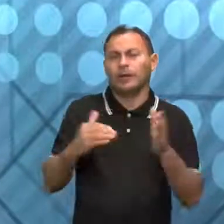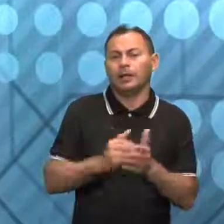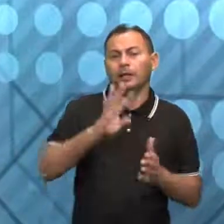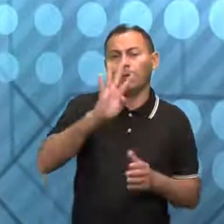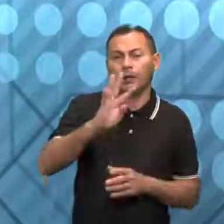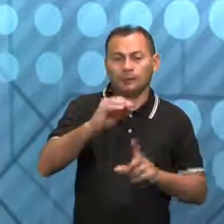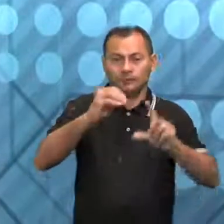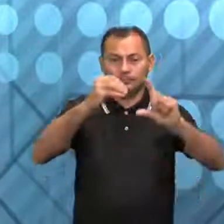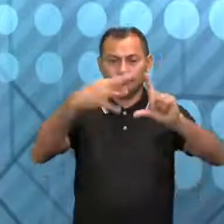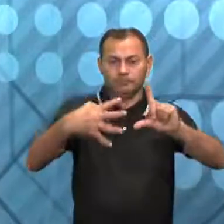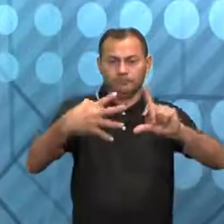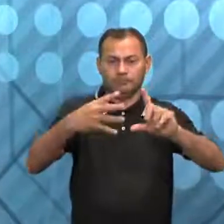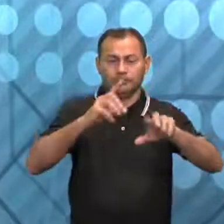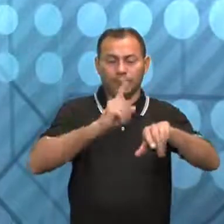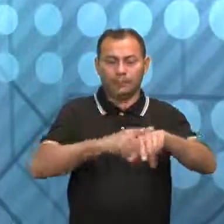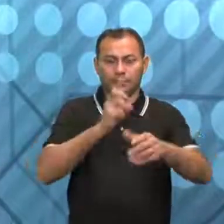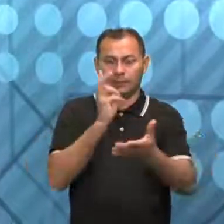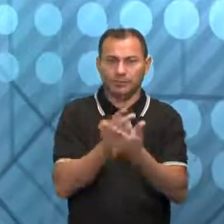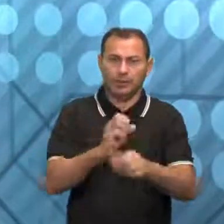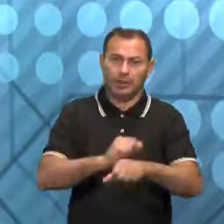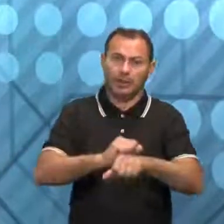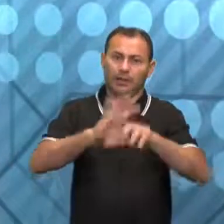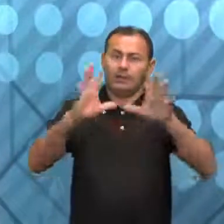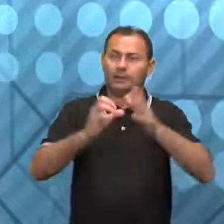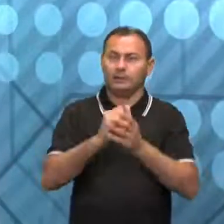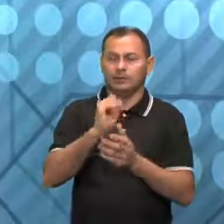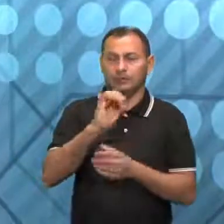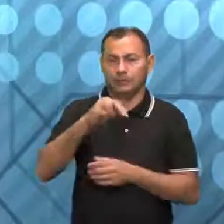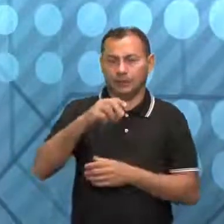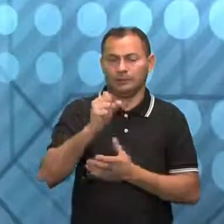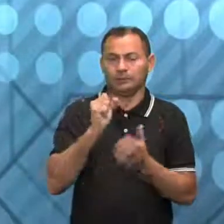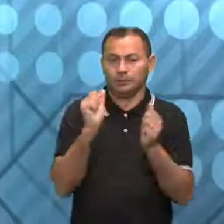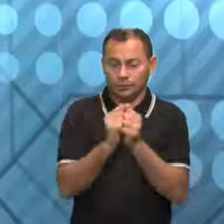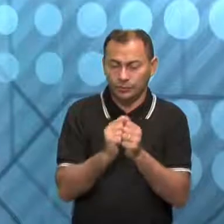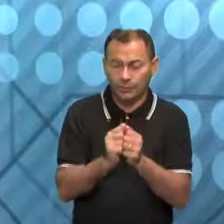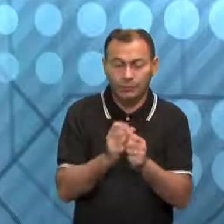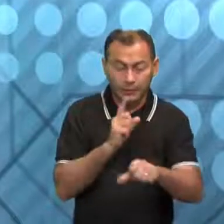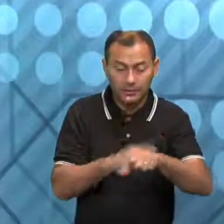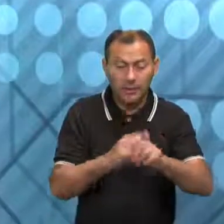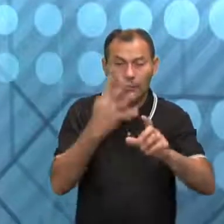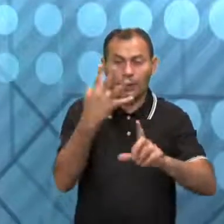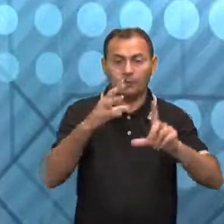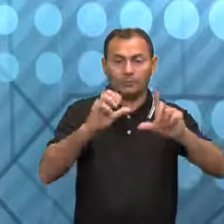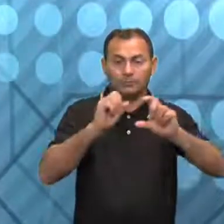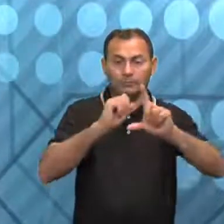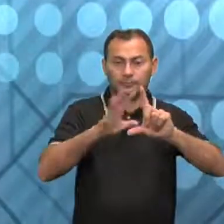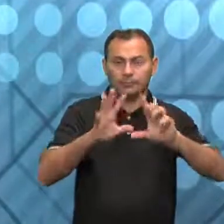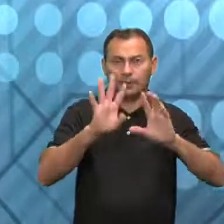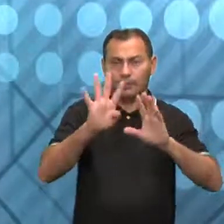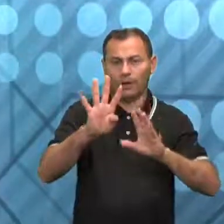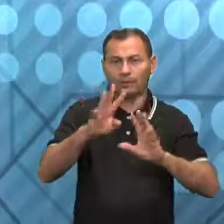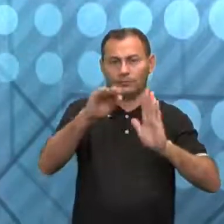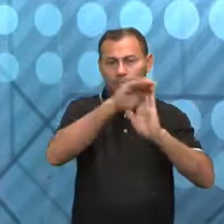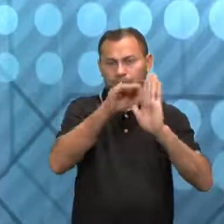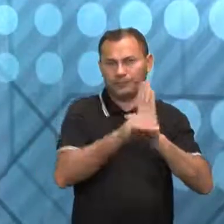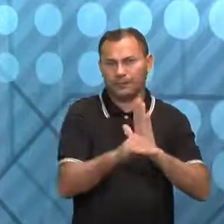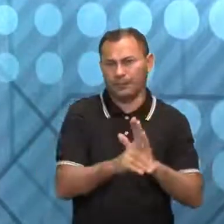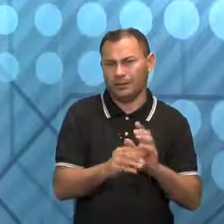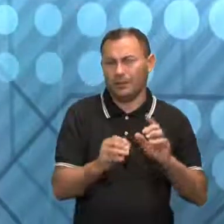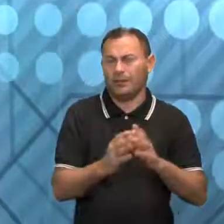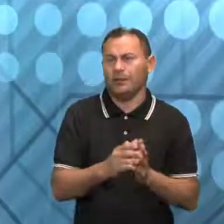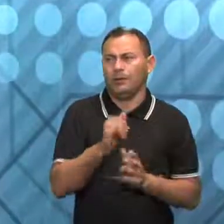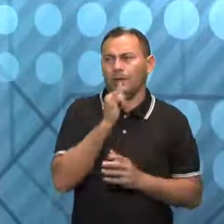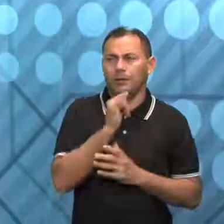4 programas ao mesmo tempo. Lógico, se é simultaneamente ao mesmo tempo. Então, ela pode transmitir até 4 programas. Digamos que ela